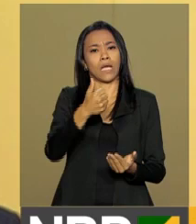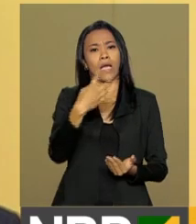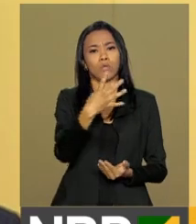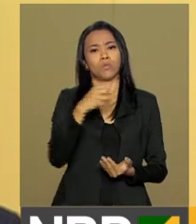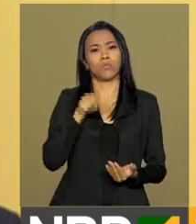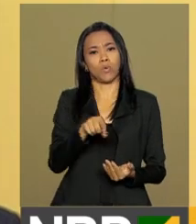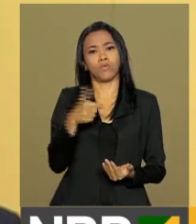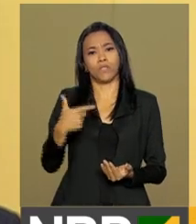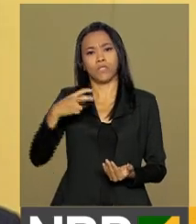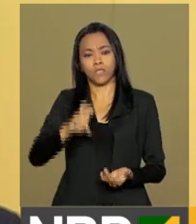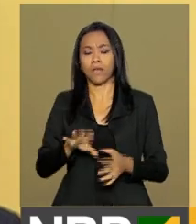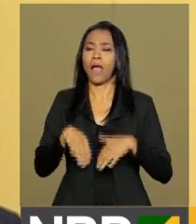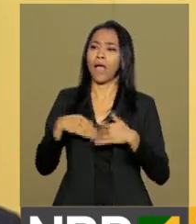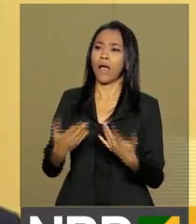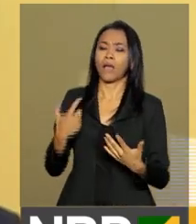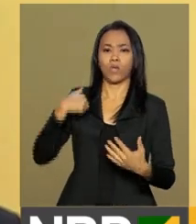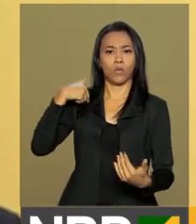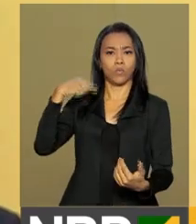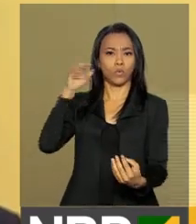14,25. Eu sou contra